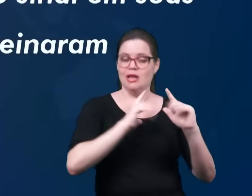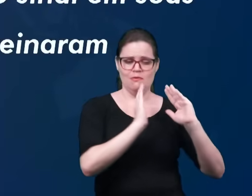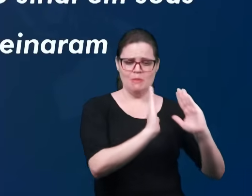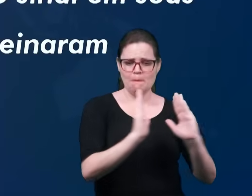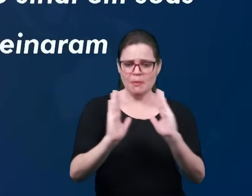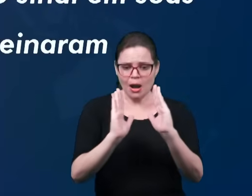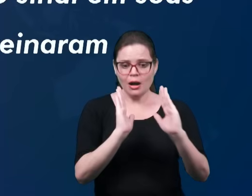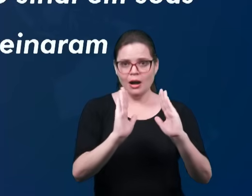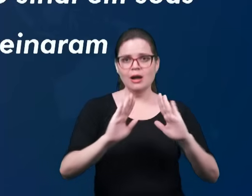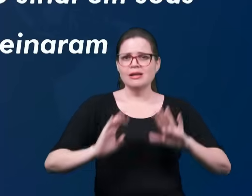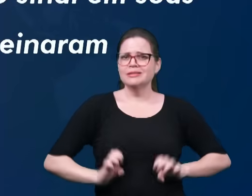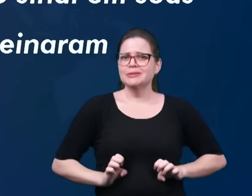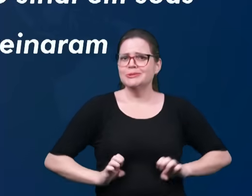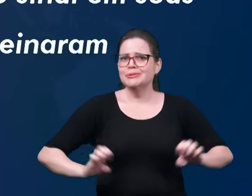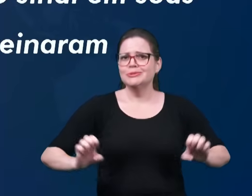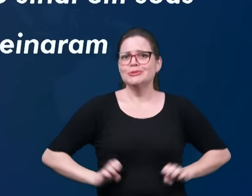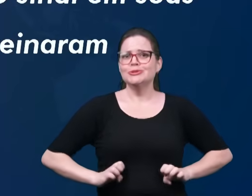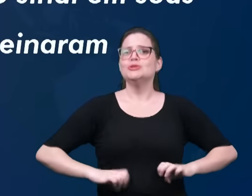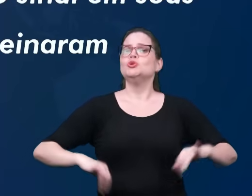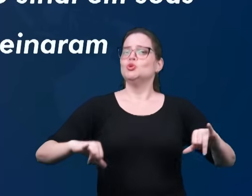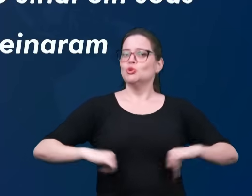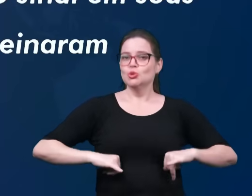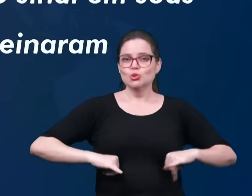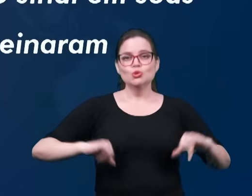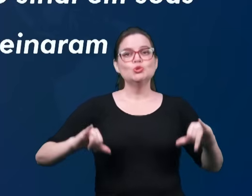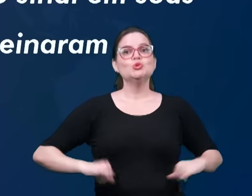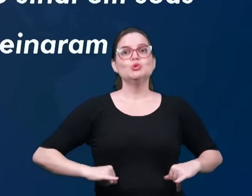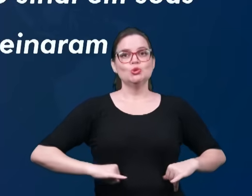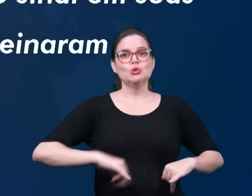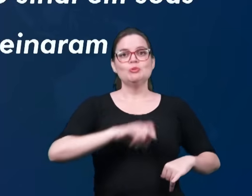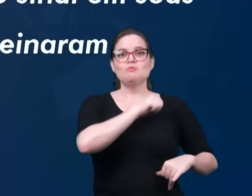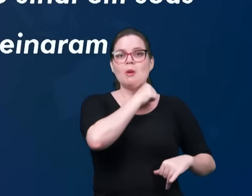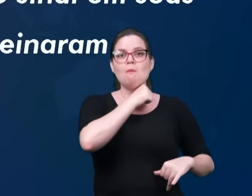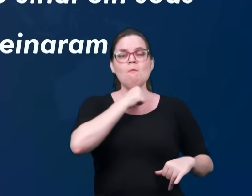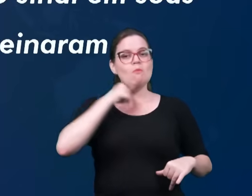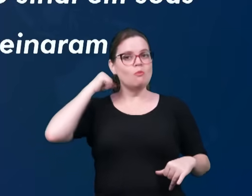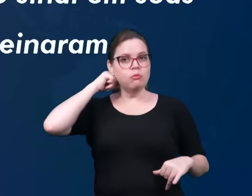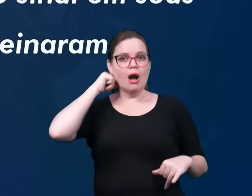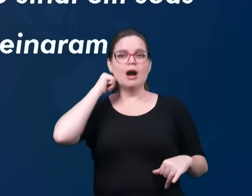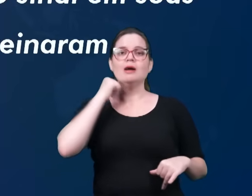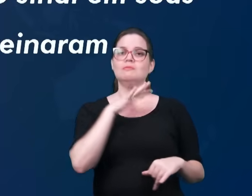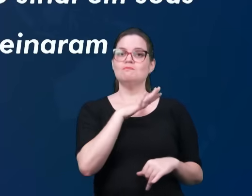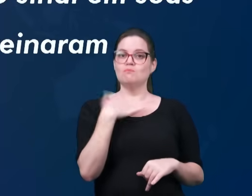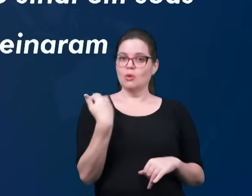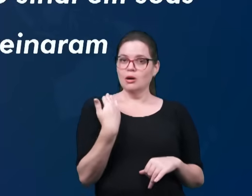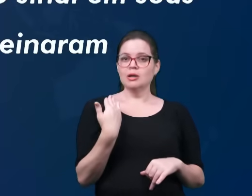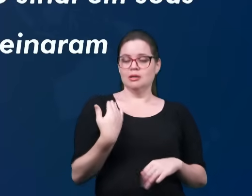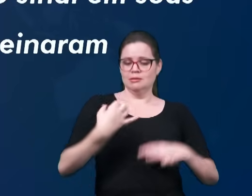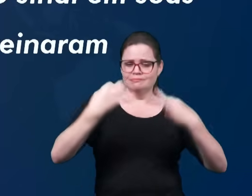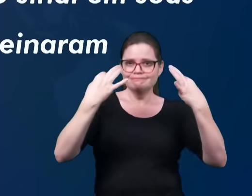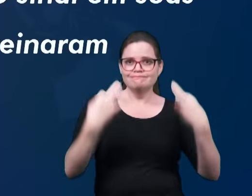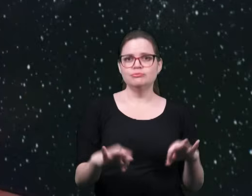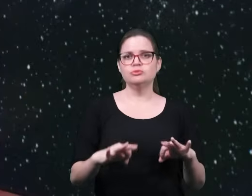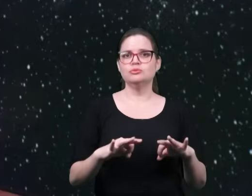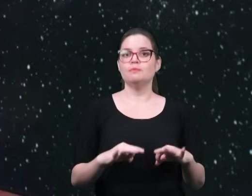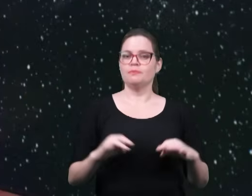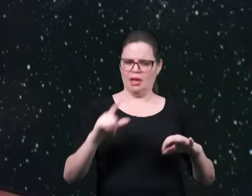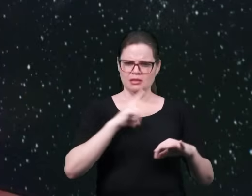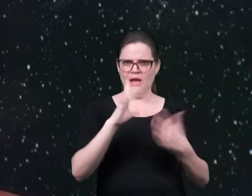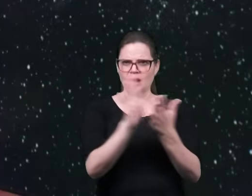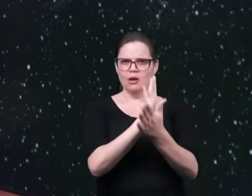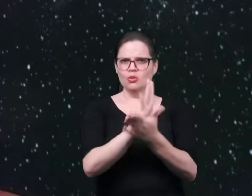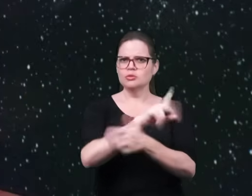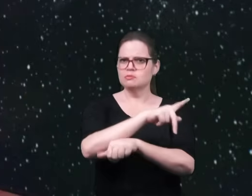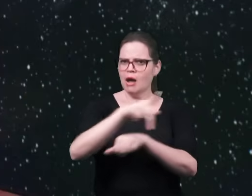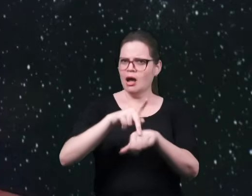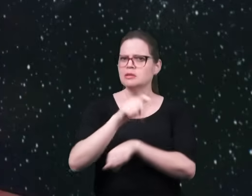igreja. Hoje ainda há em muitos cantos do mundo pessoas que literalmente sofrem, e